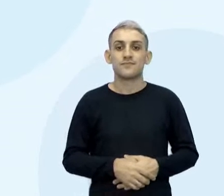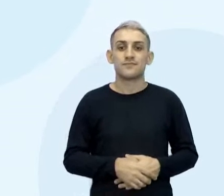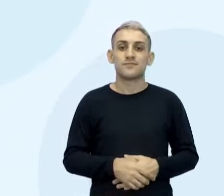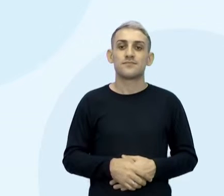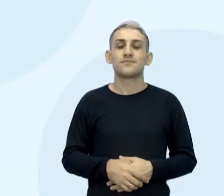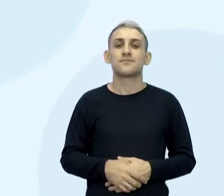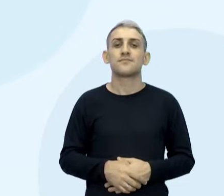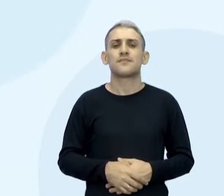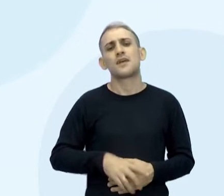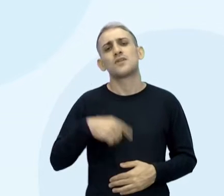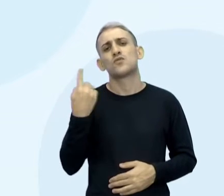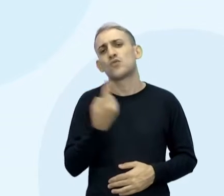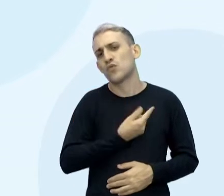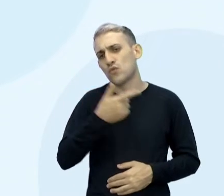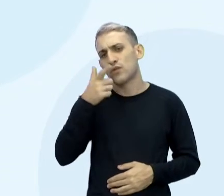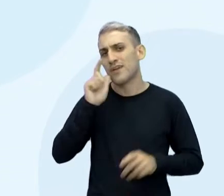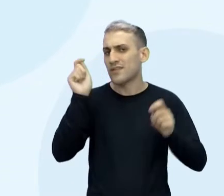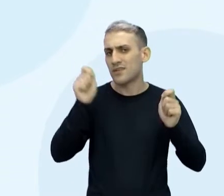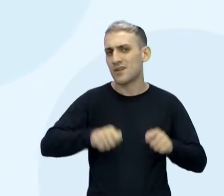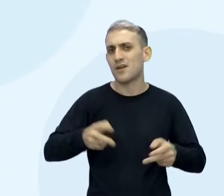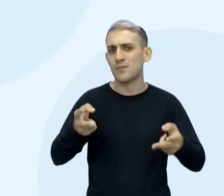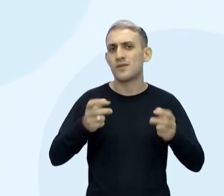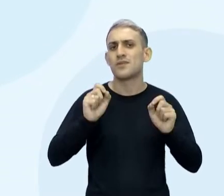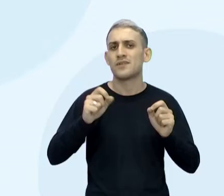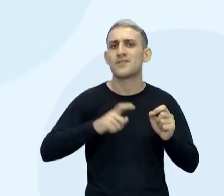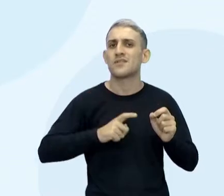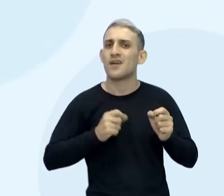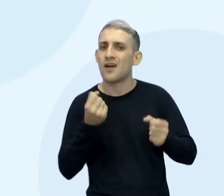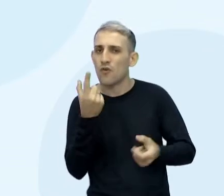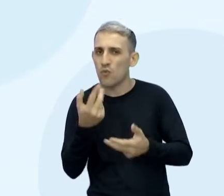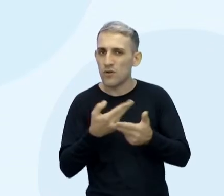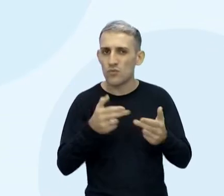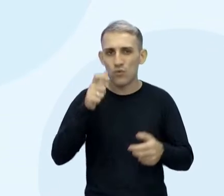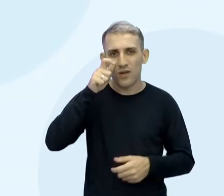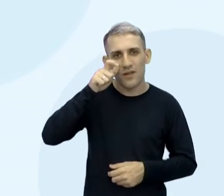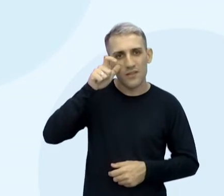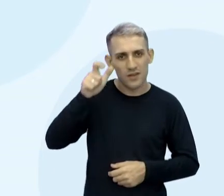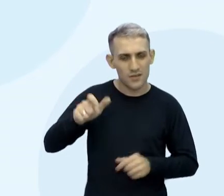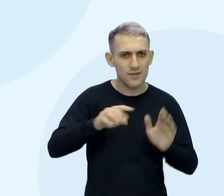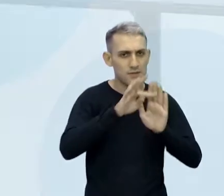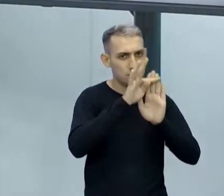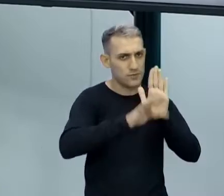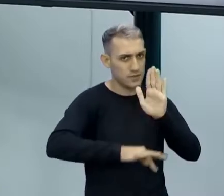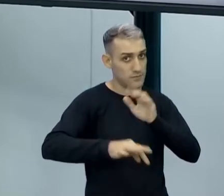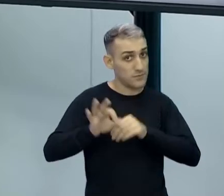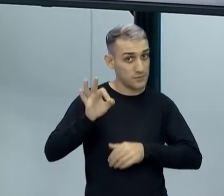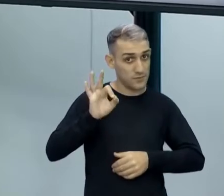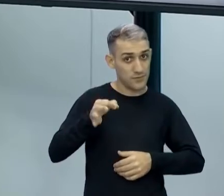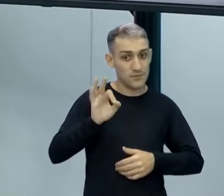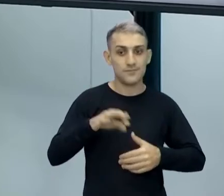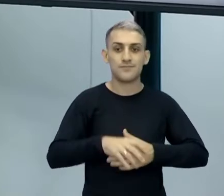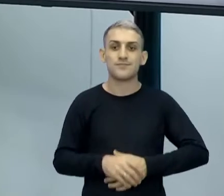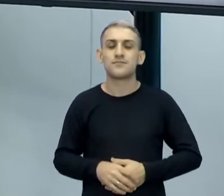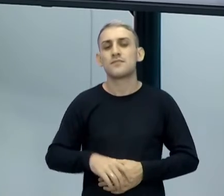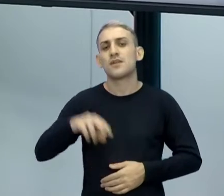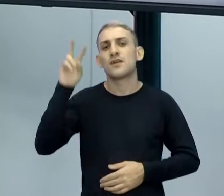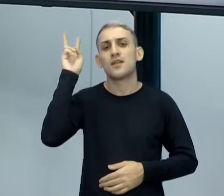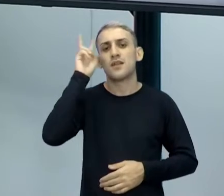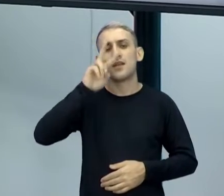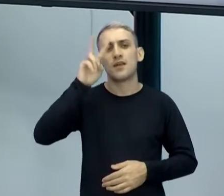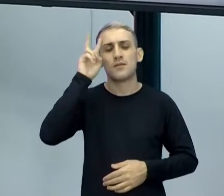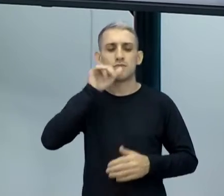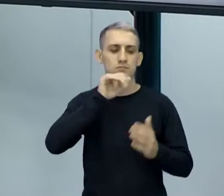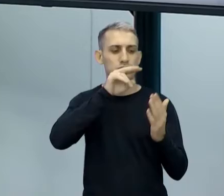E aí, gente, a gente consegue perceber algumas coisas interessantes nesse texto, tá? Lendo esse